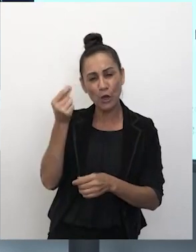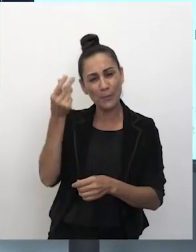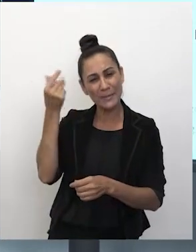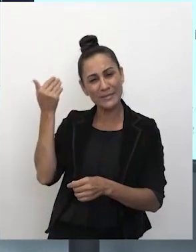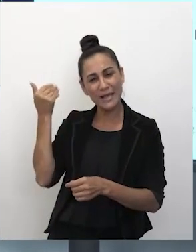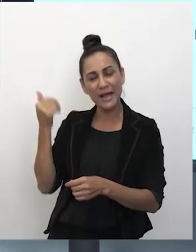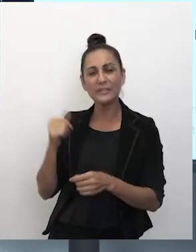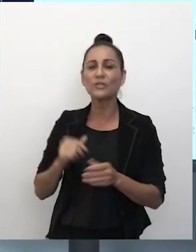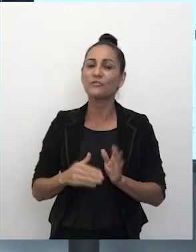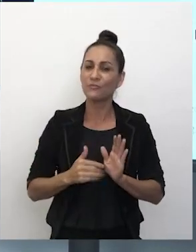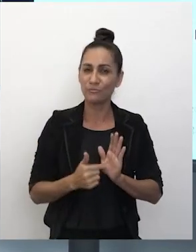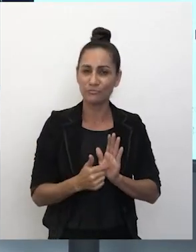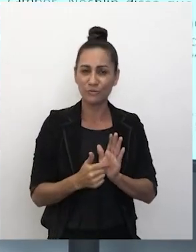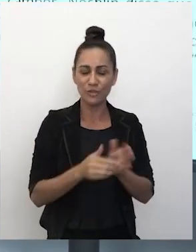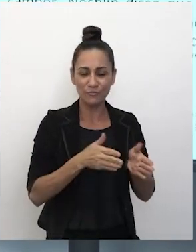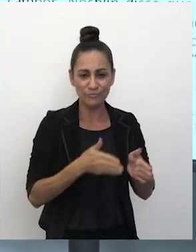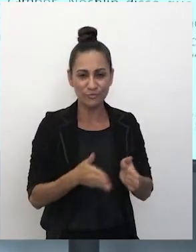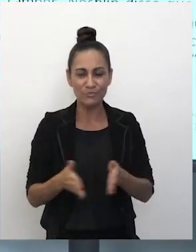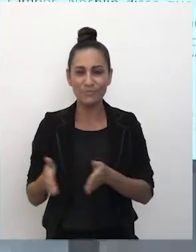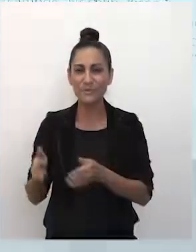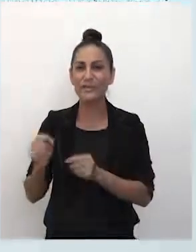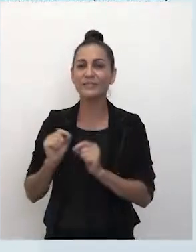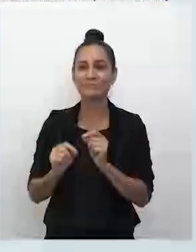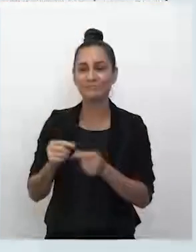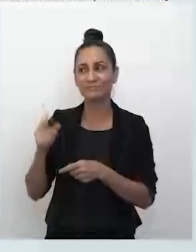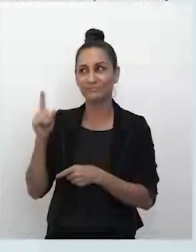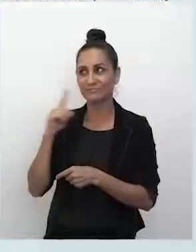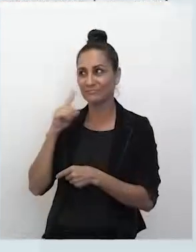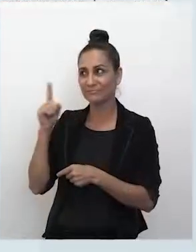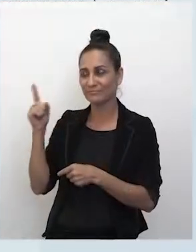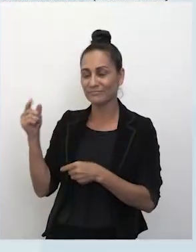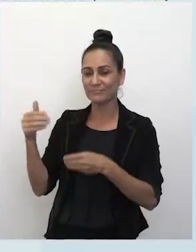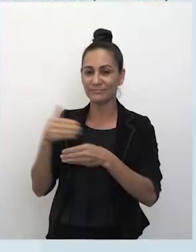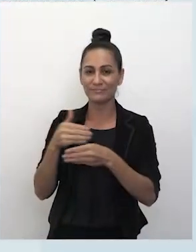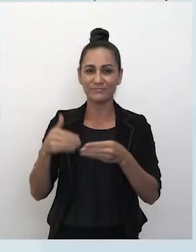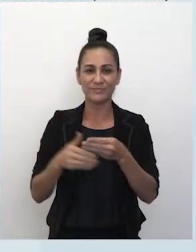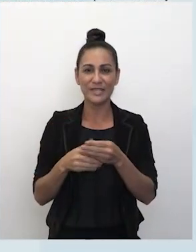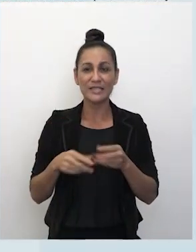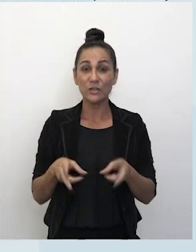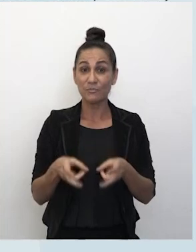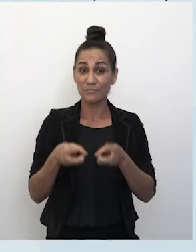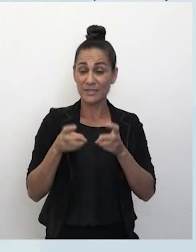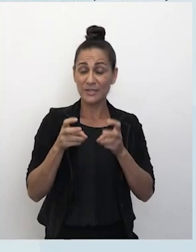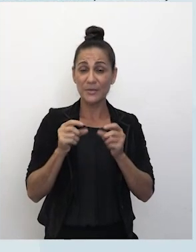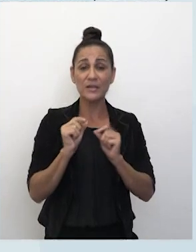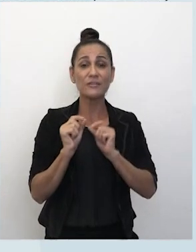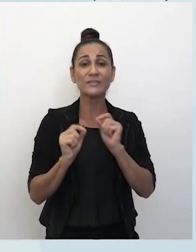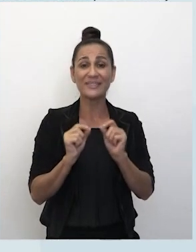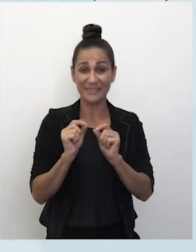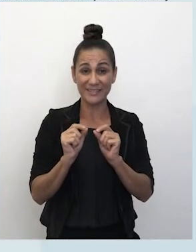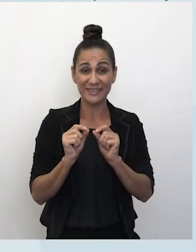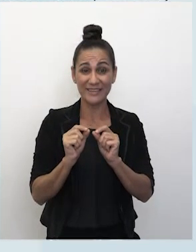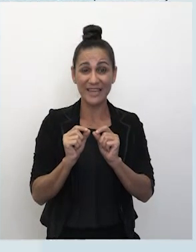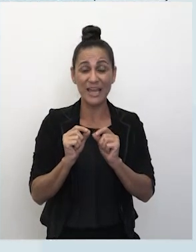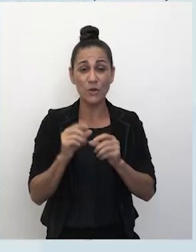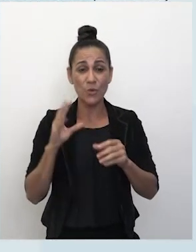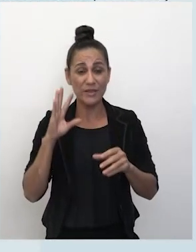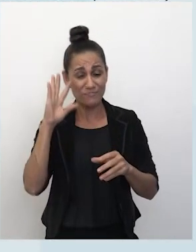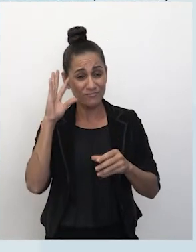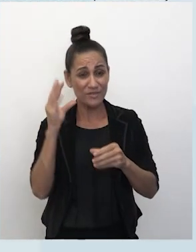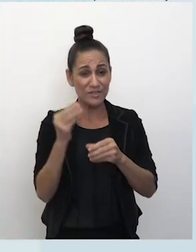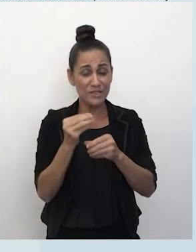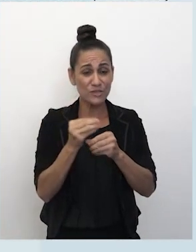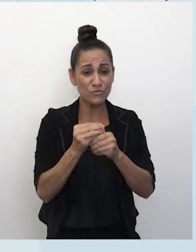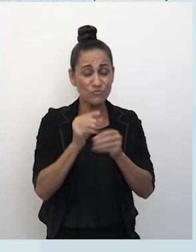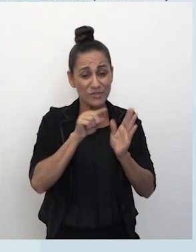assim. Vamos acompanhar nossa próxima tela. Então, a impressão que vocês devem ter, né, com essa sondagem